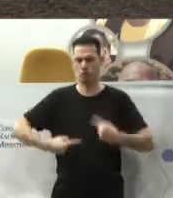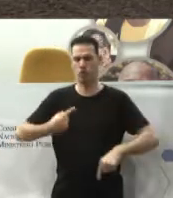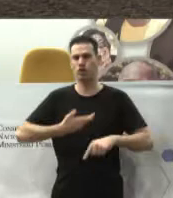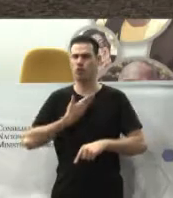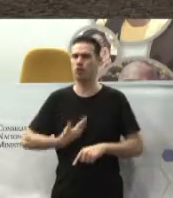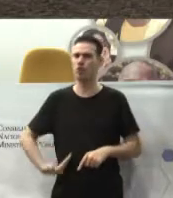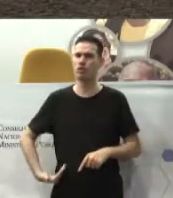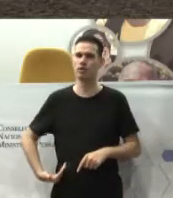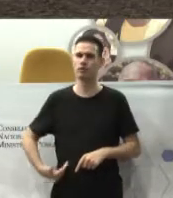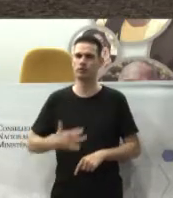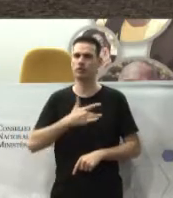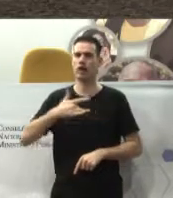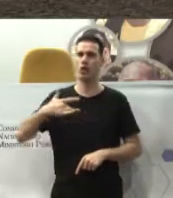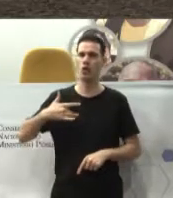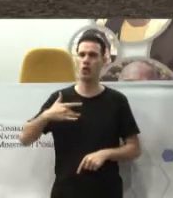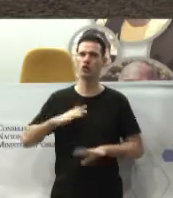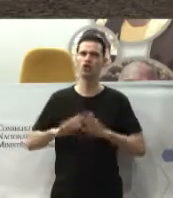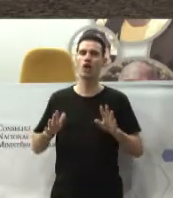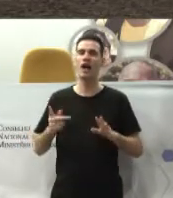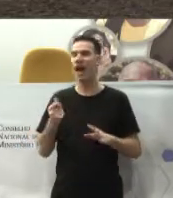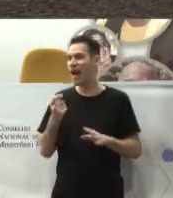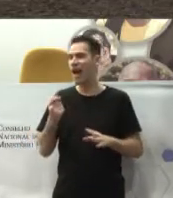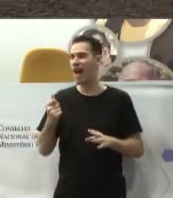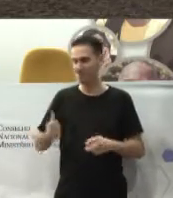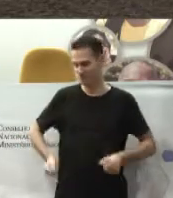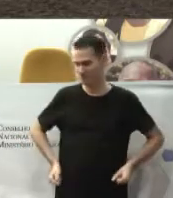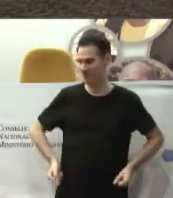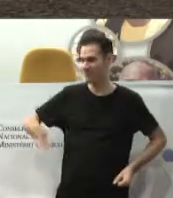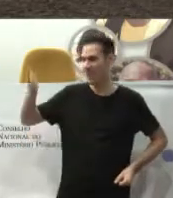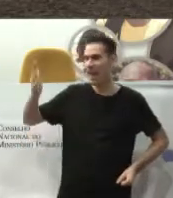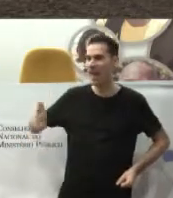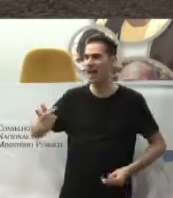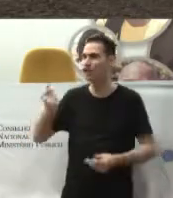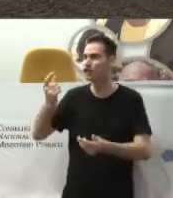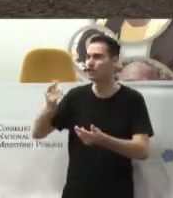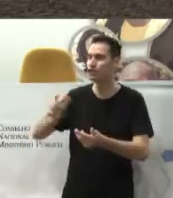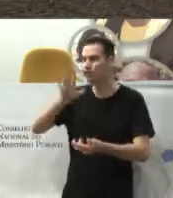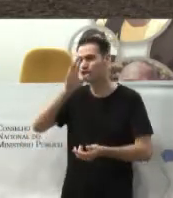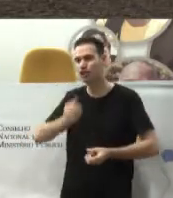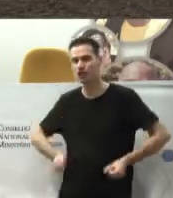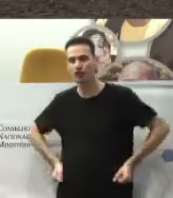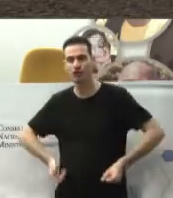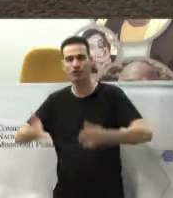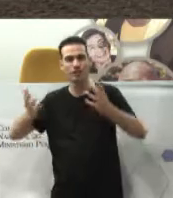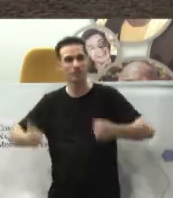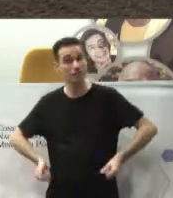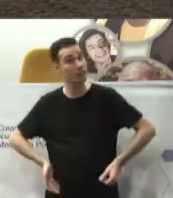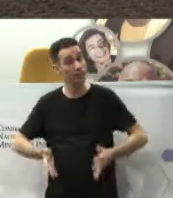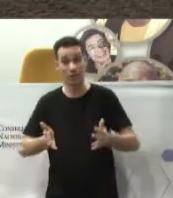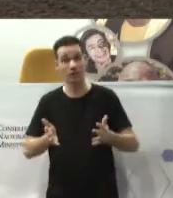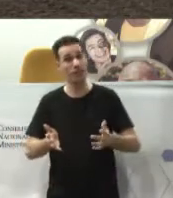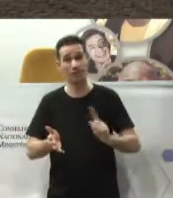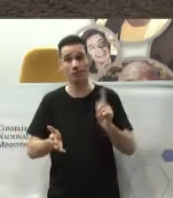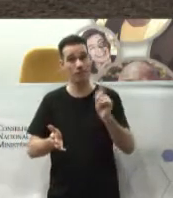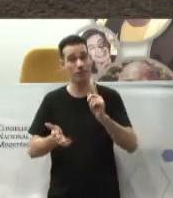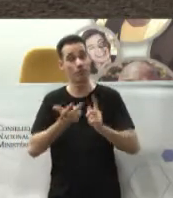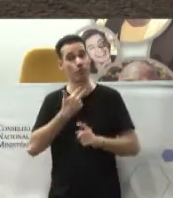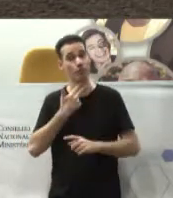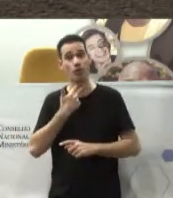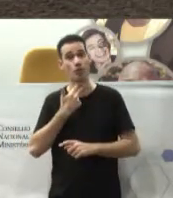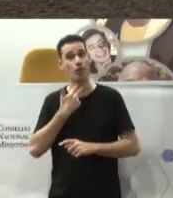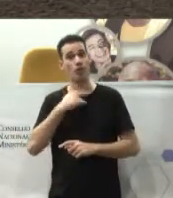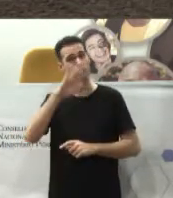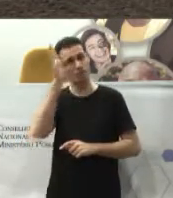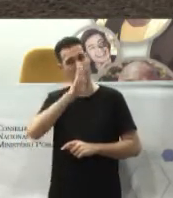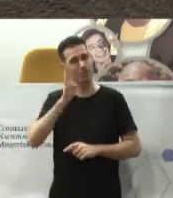política pública de caridade. Então, paga para eles. Você ficou com dó, paga para eles. O Brasil é um país de